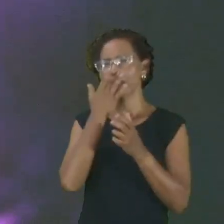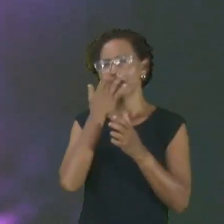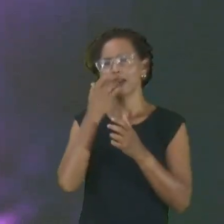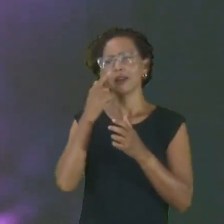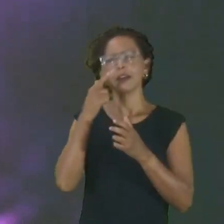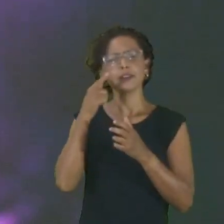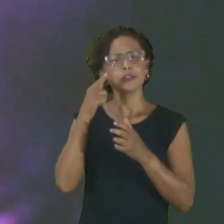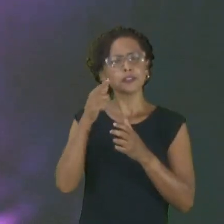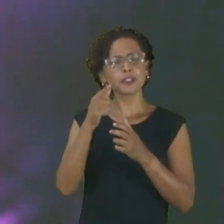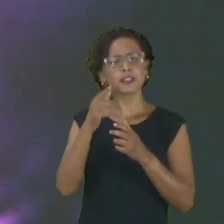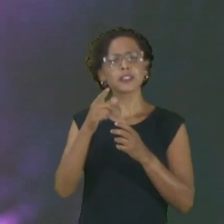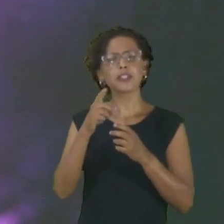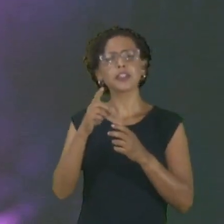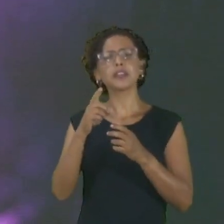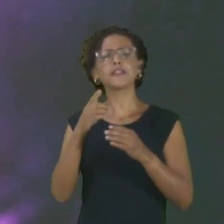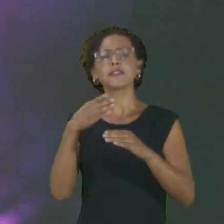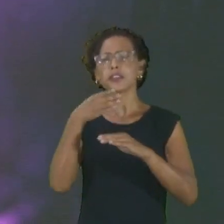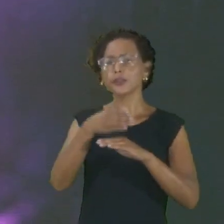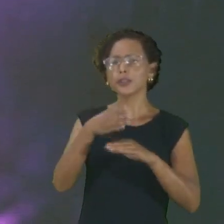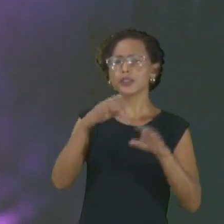Você frequenta banco,